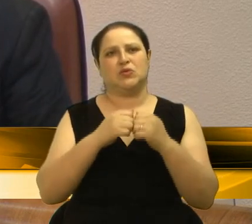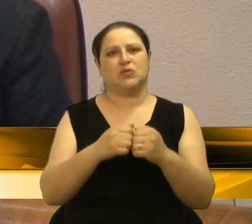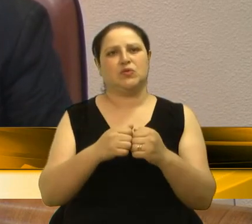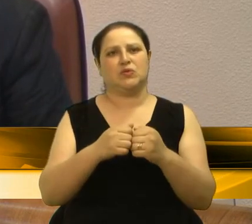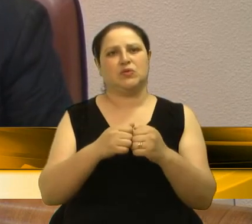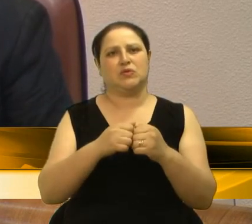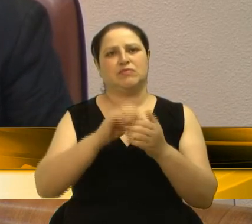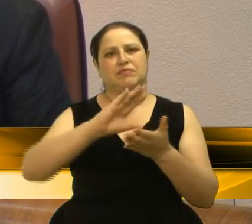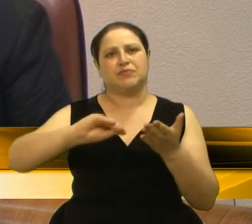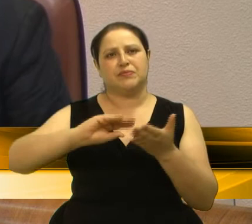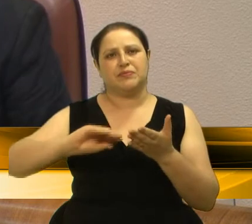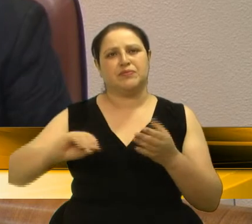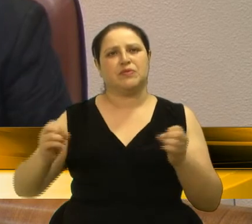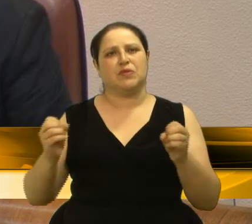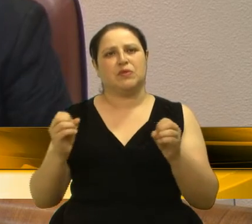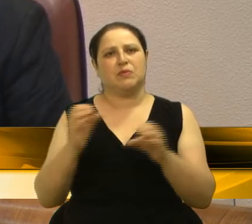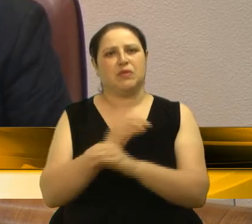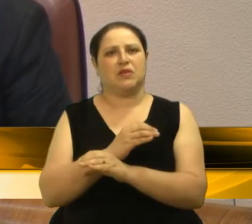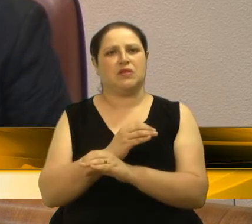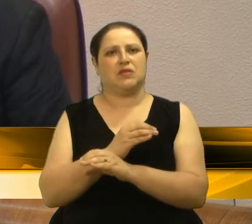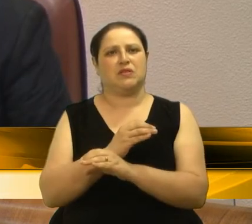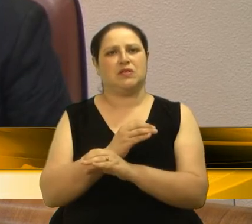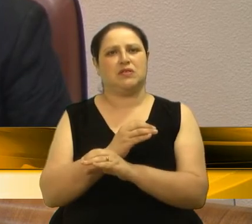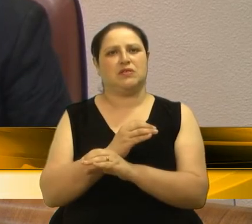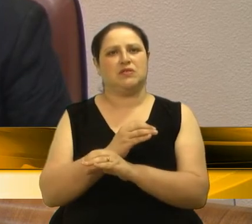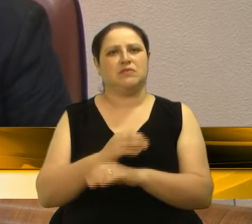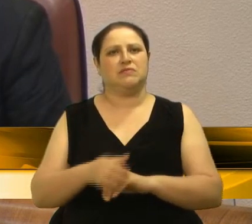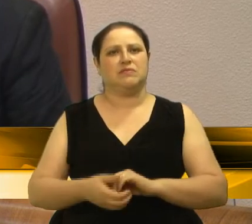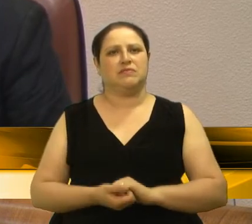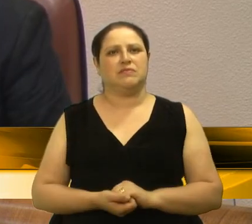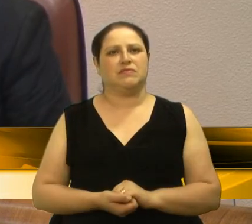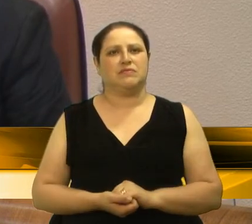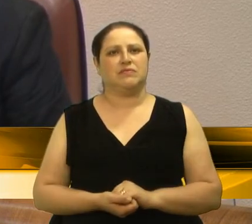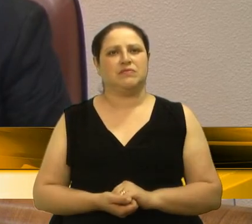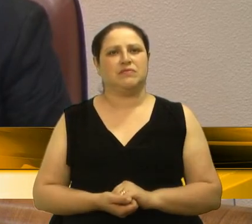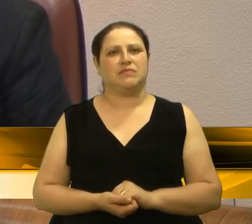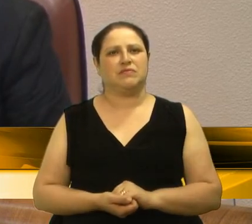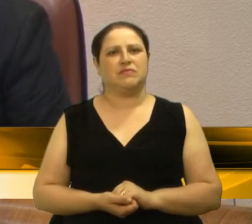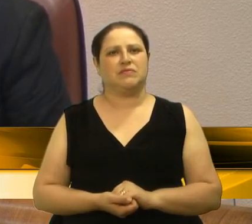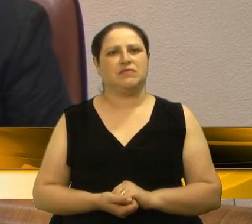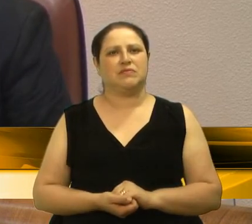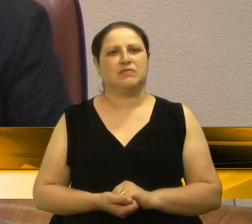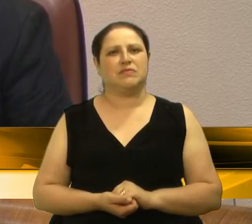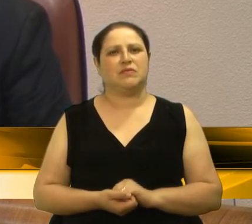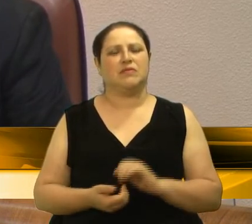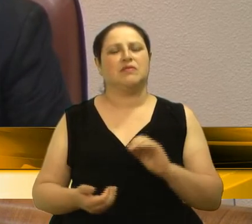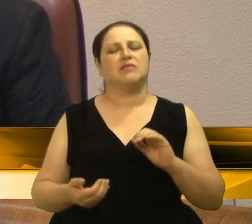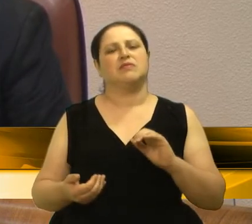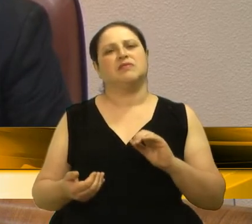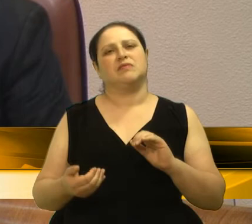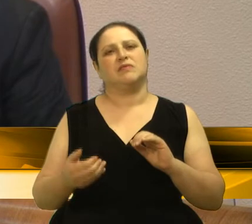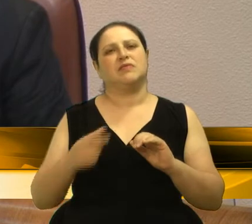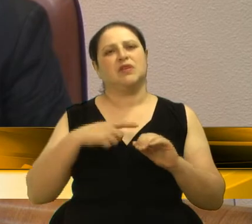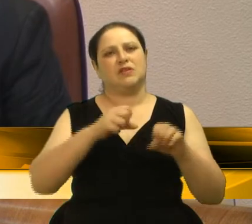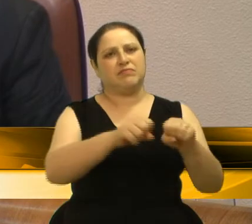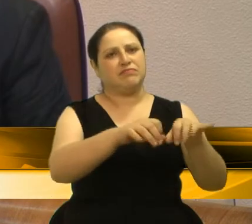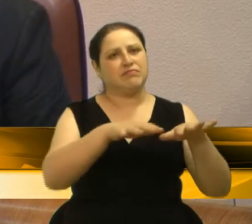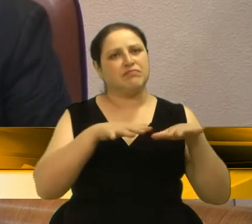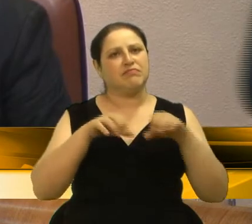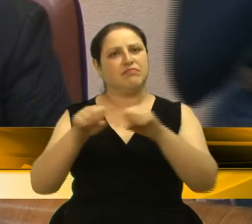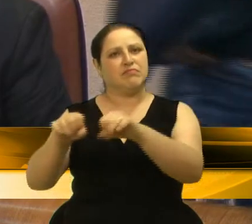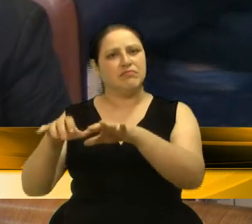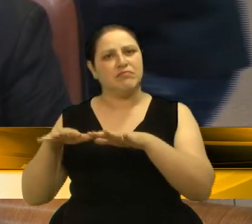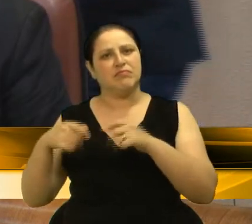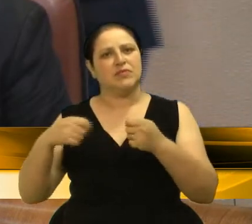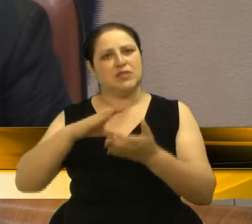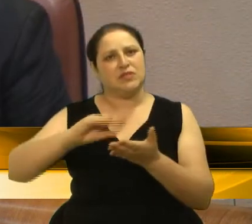integral da Sessão Legislativa 358 e das subsequentes até a 361, Sessão Legislativa, inclusive, suspendendo